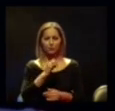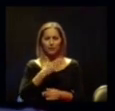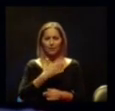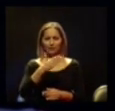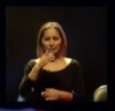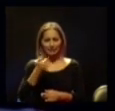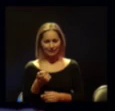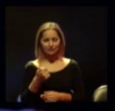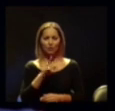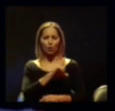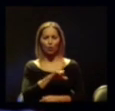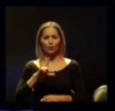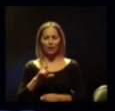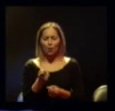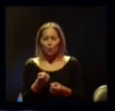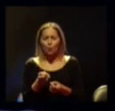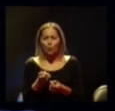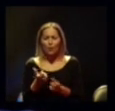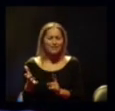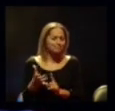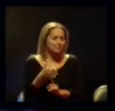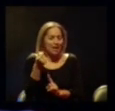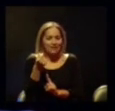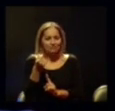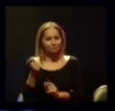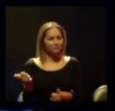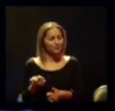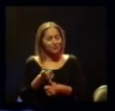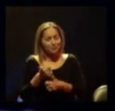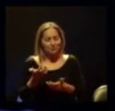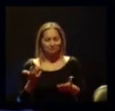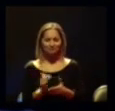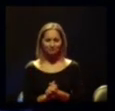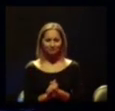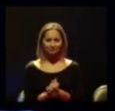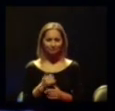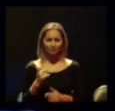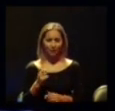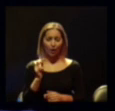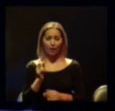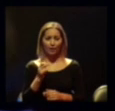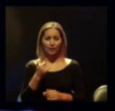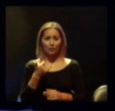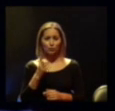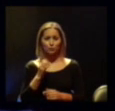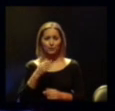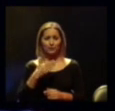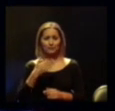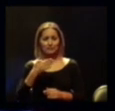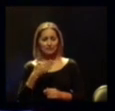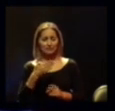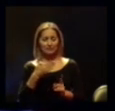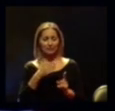Valé, que esteve quase a vencer o título de melhor cidade europeia. Para o ano de 2017, e pela primeira vez, havia duas